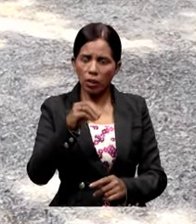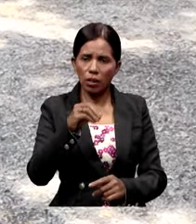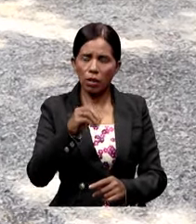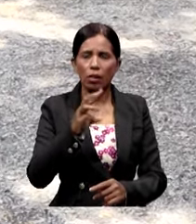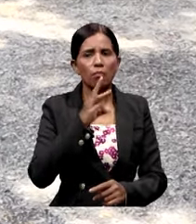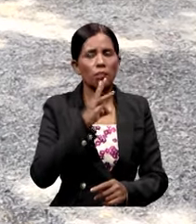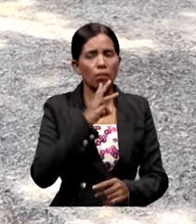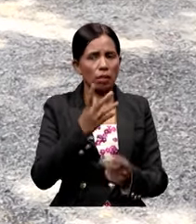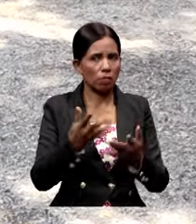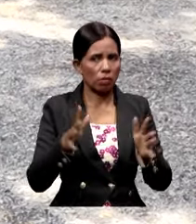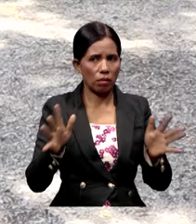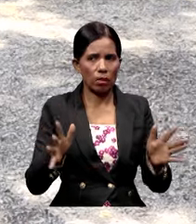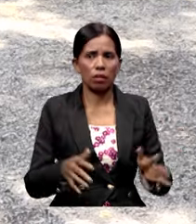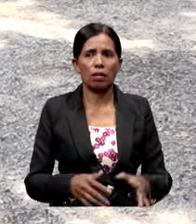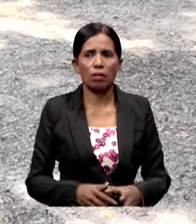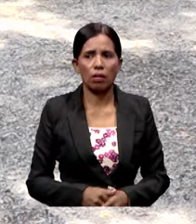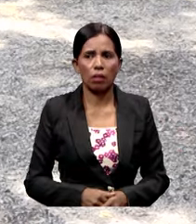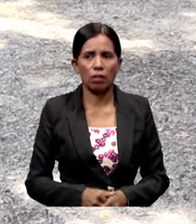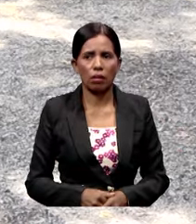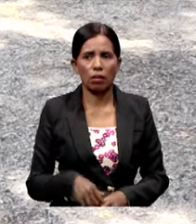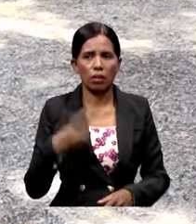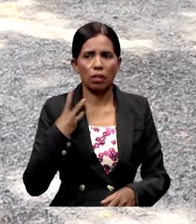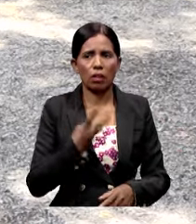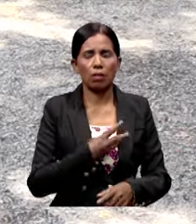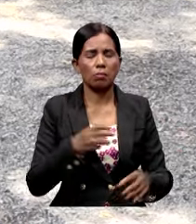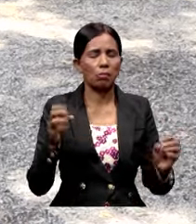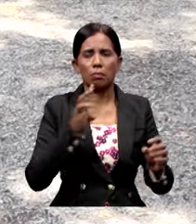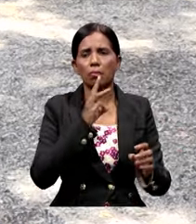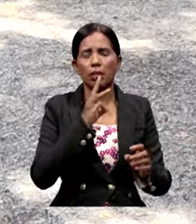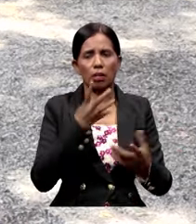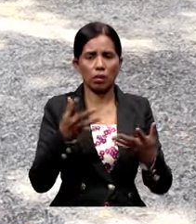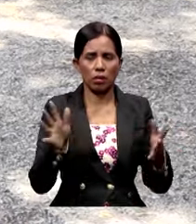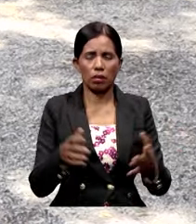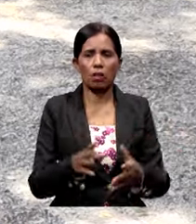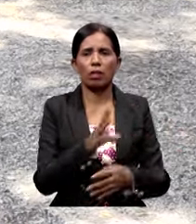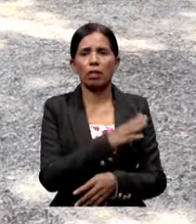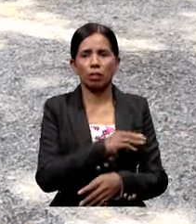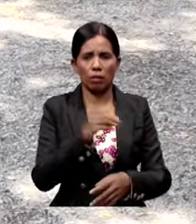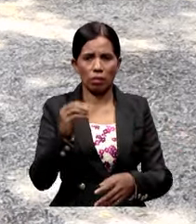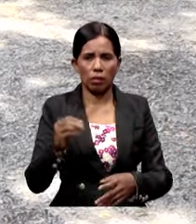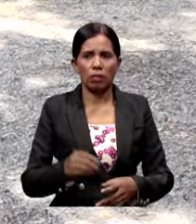vemos a mi dalma, a mi la hija, nomos ba